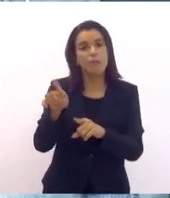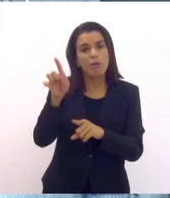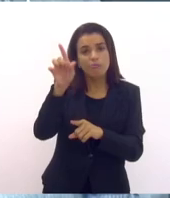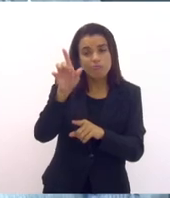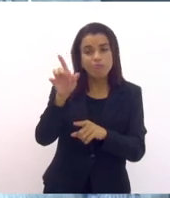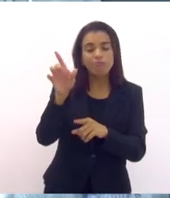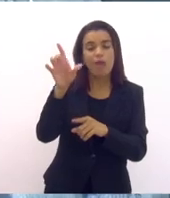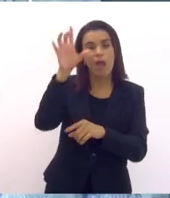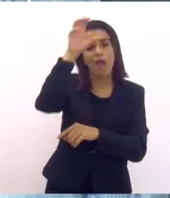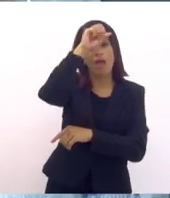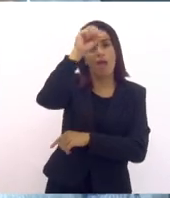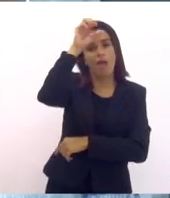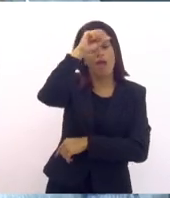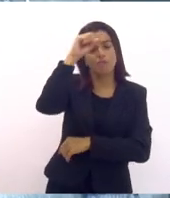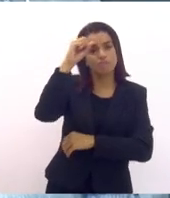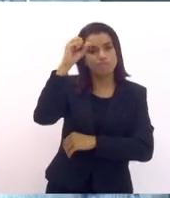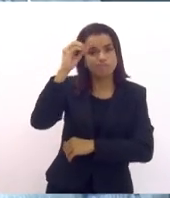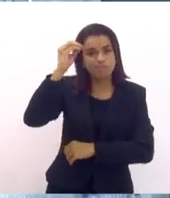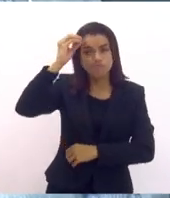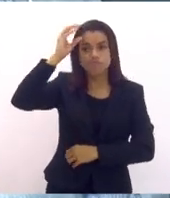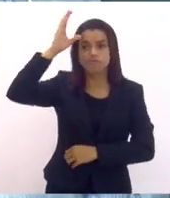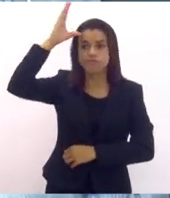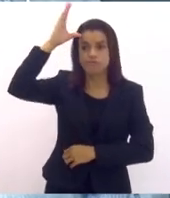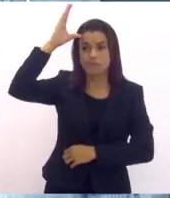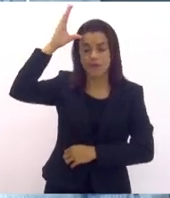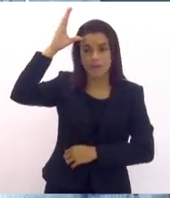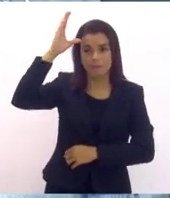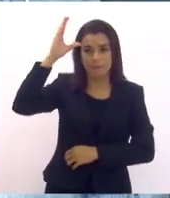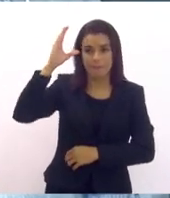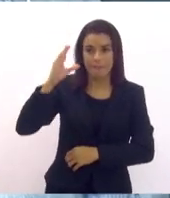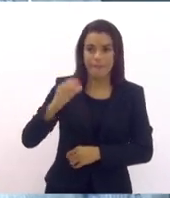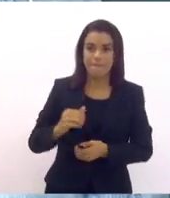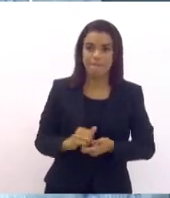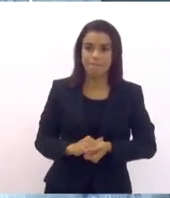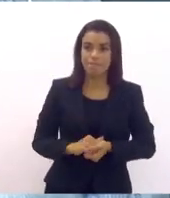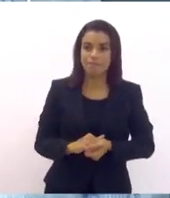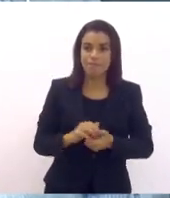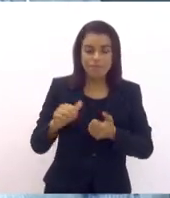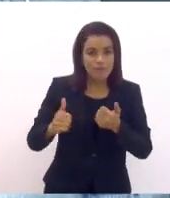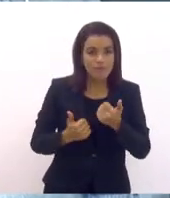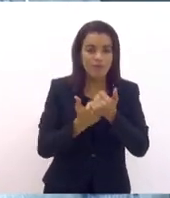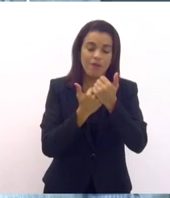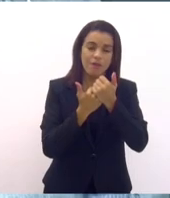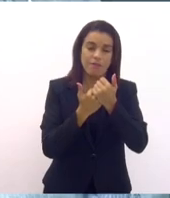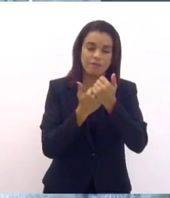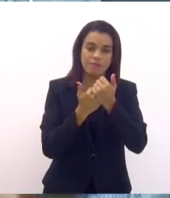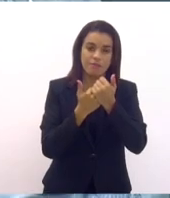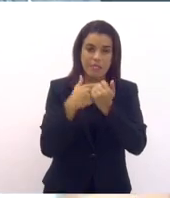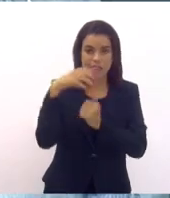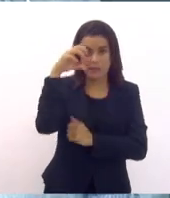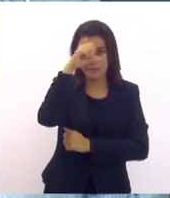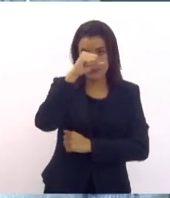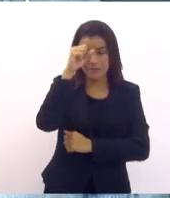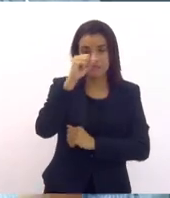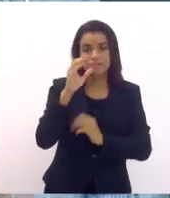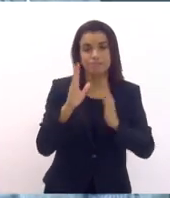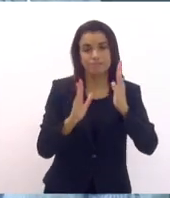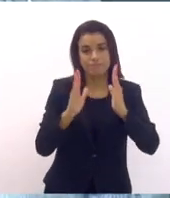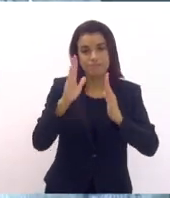aprendizado que vai fortificar essa formação que você colocou da